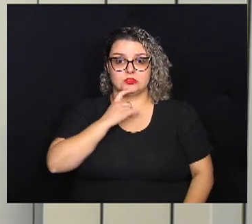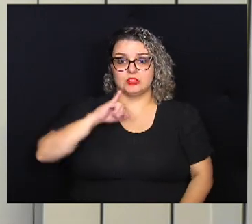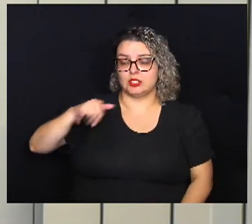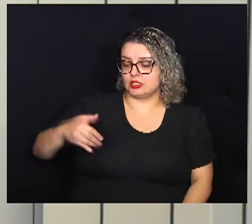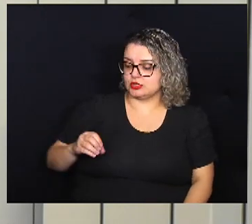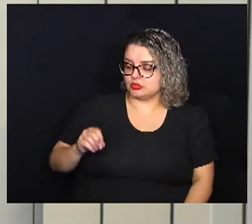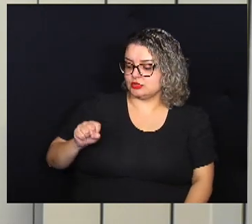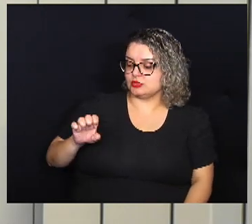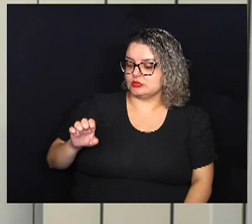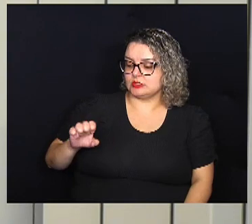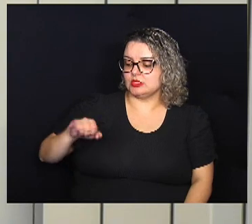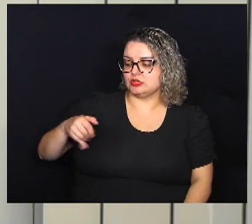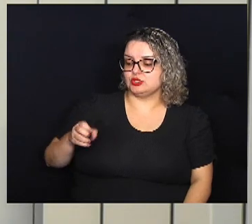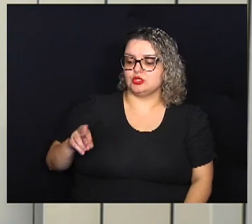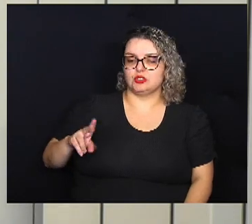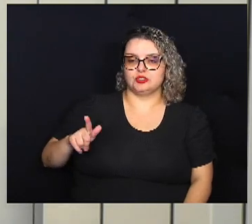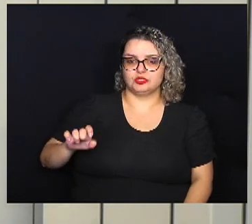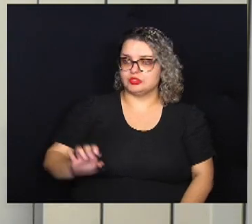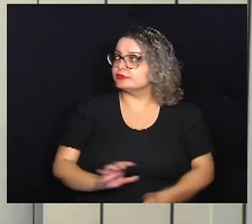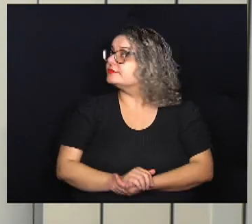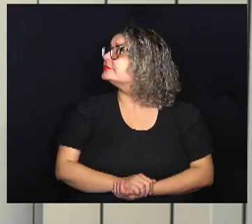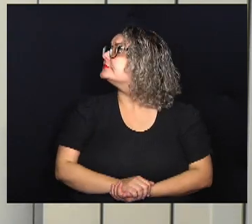José Jorge Thanos Júnior.